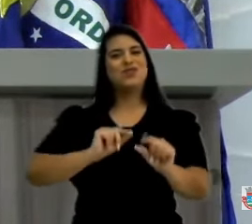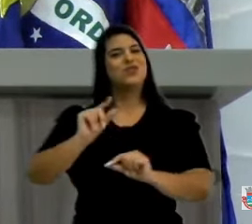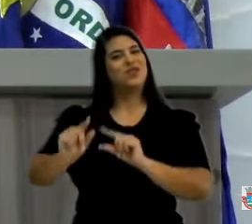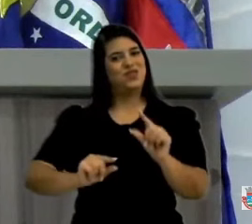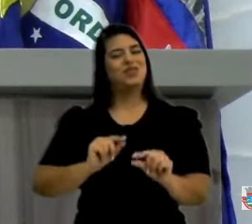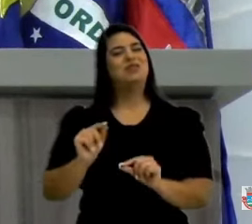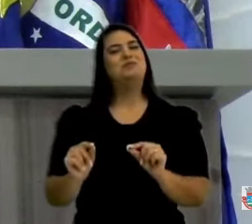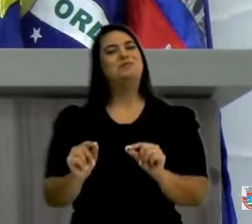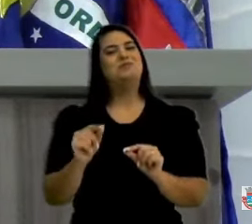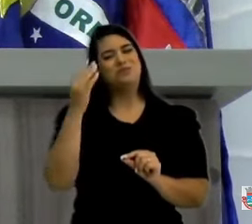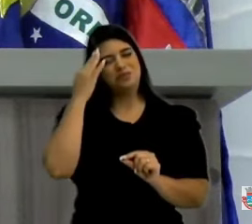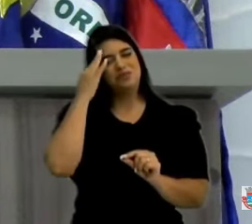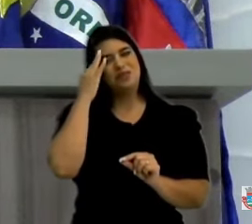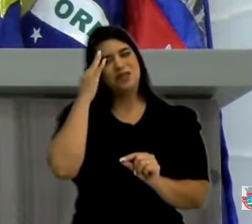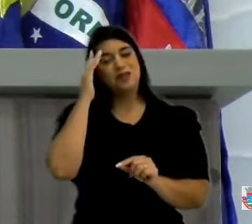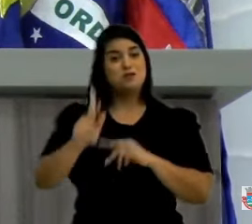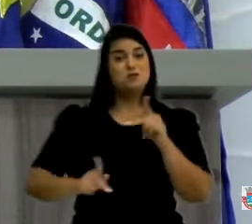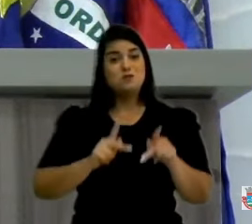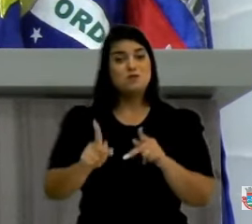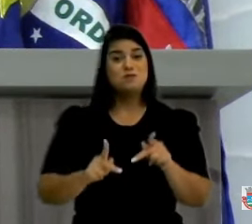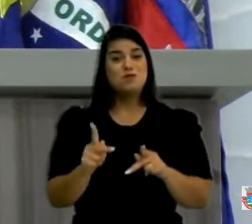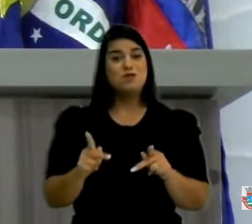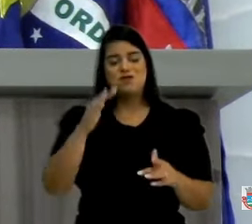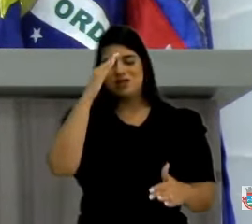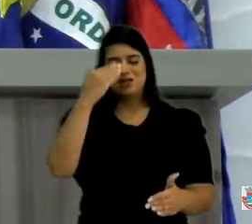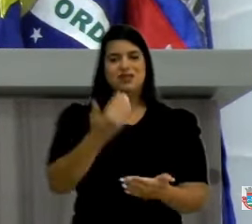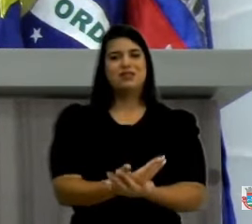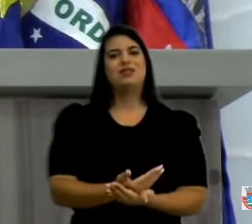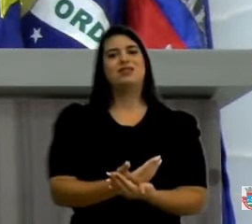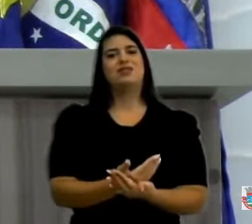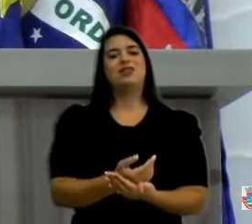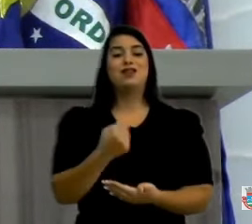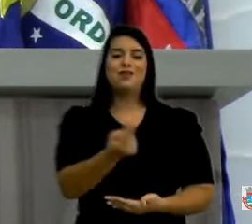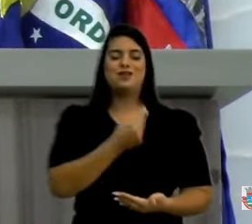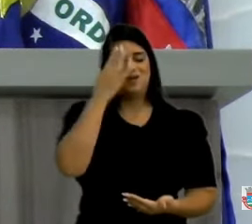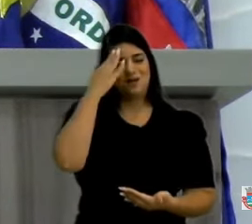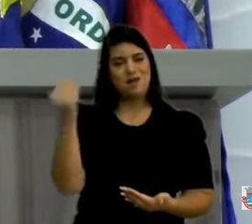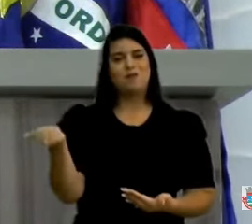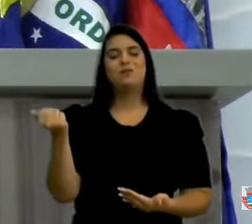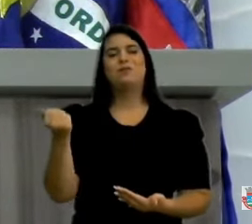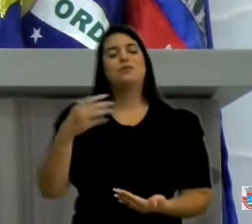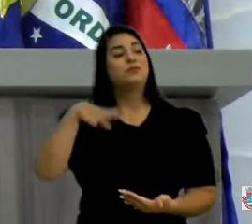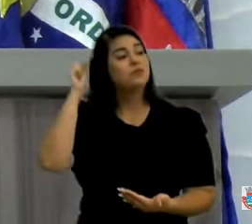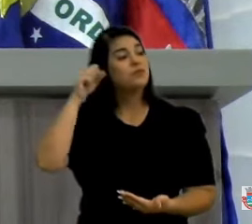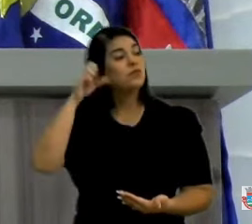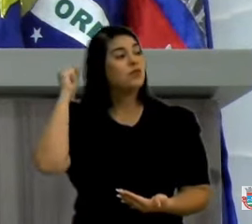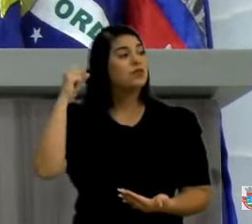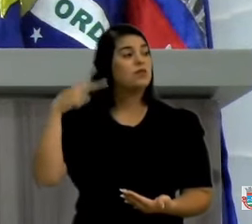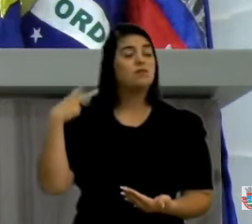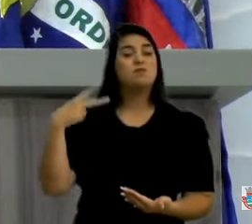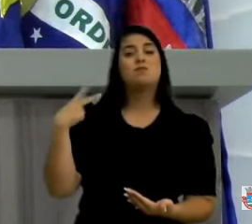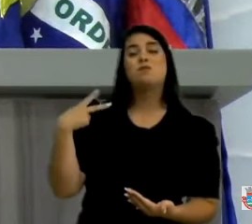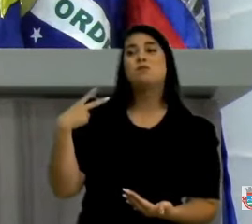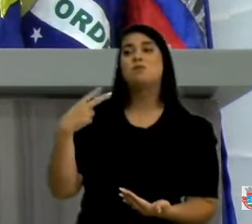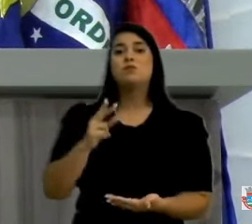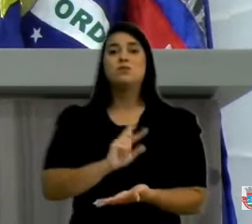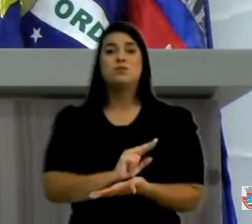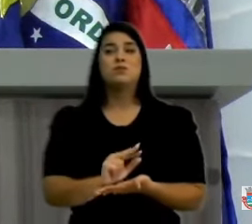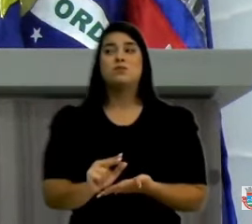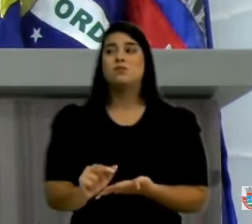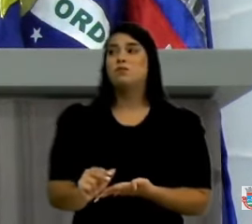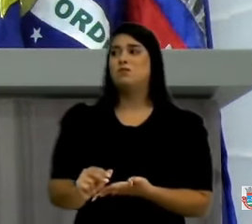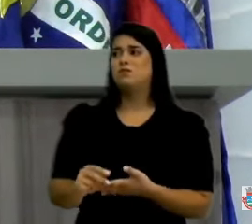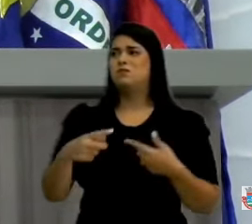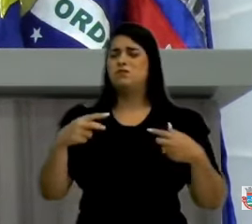voto de confiança. A gente sabe disso, é a realidade. Às vezes a gente escuta colegas vereadores garfinhando